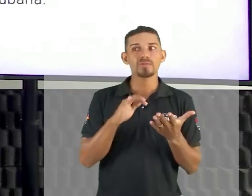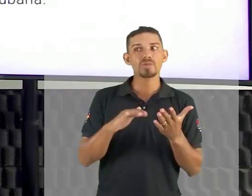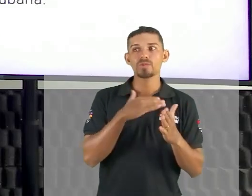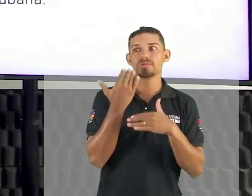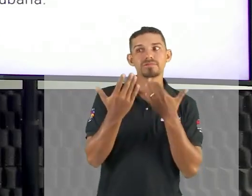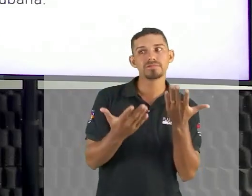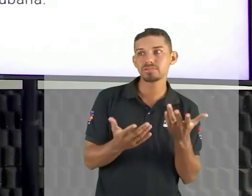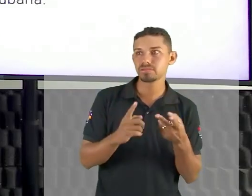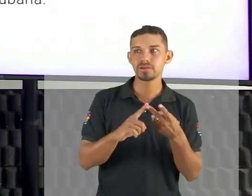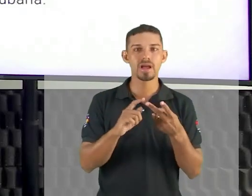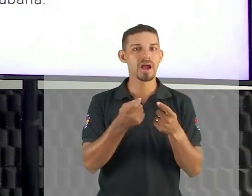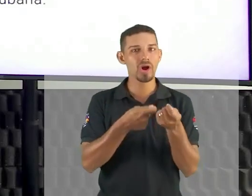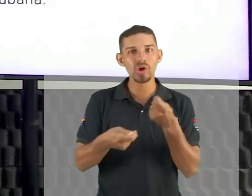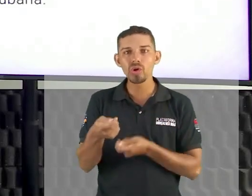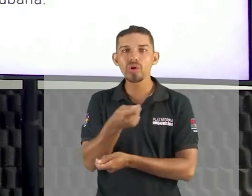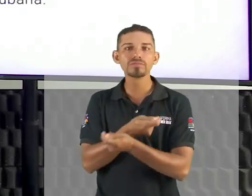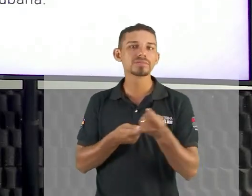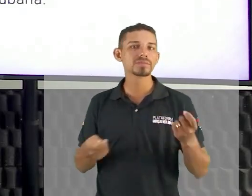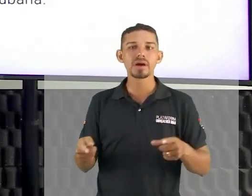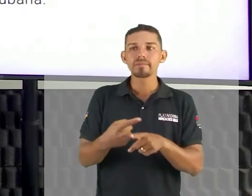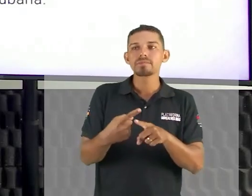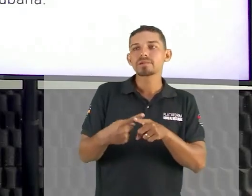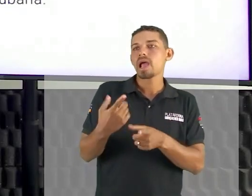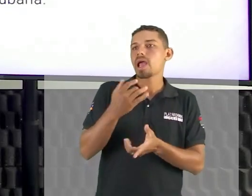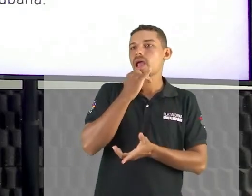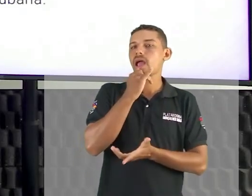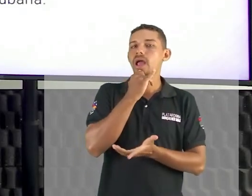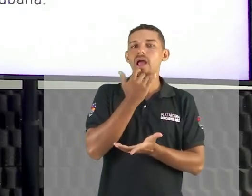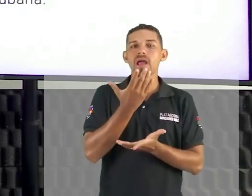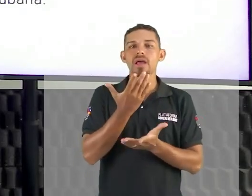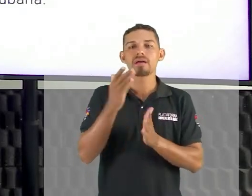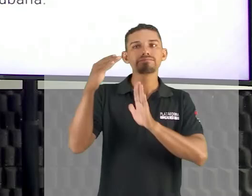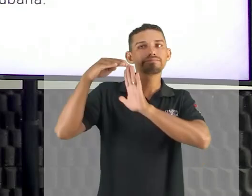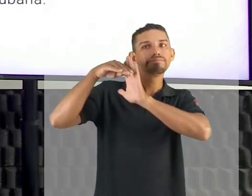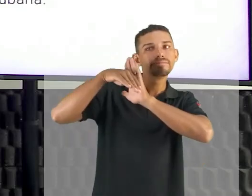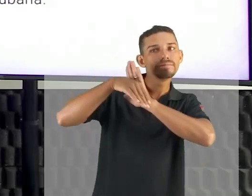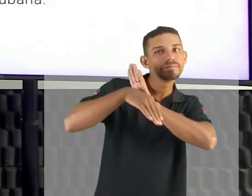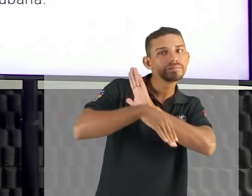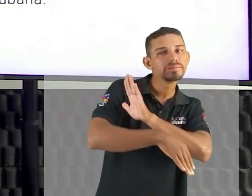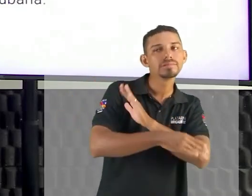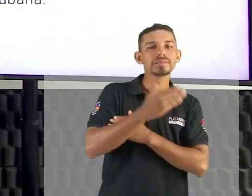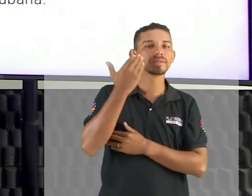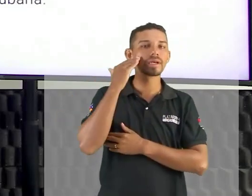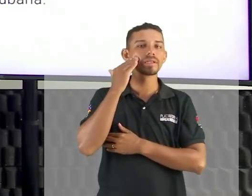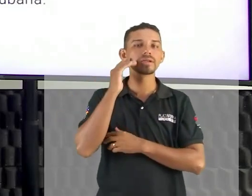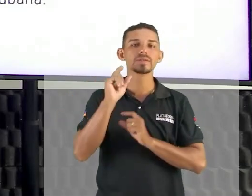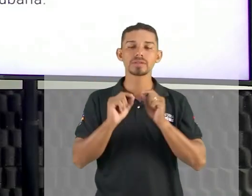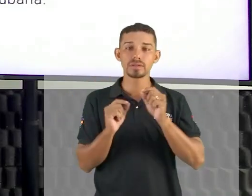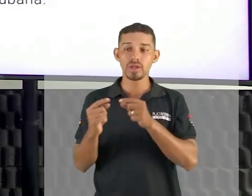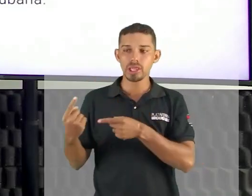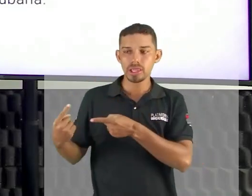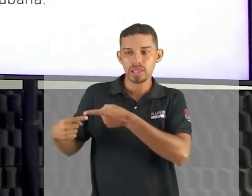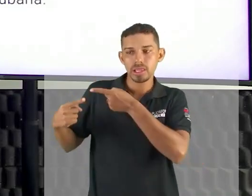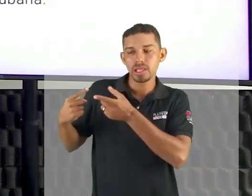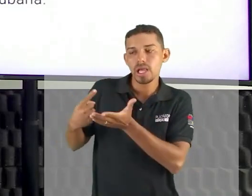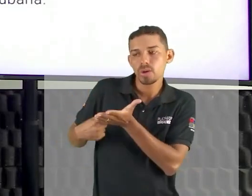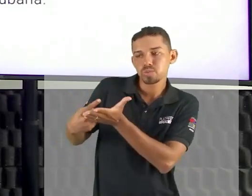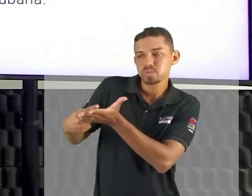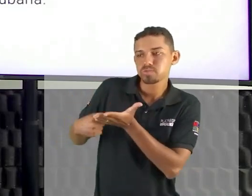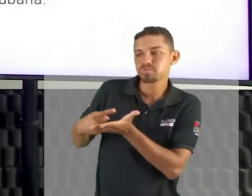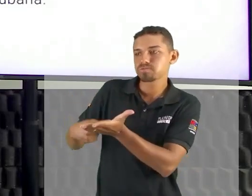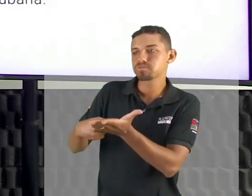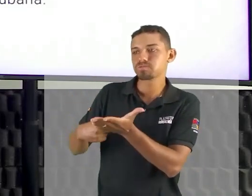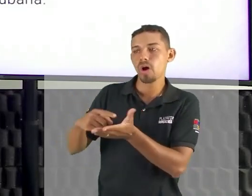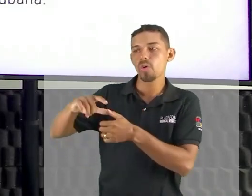seja econômico, até porque entender que o processo de alinhamento do capitalismo, de